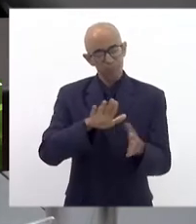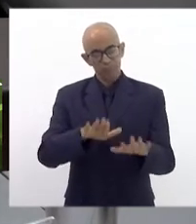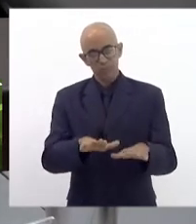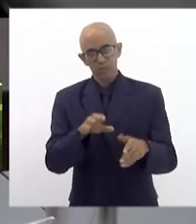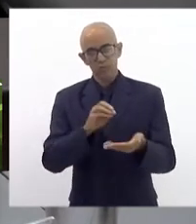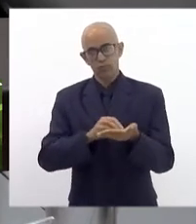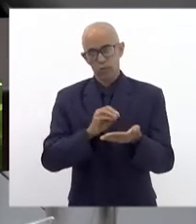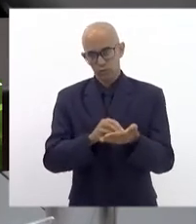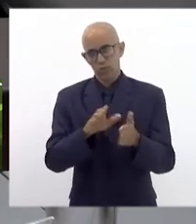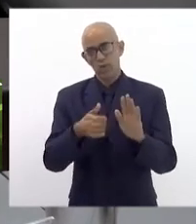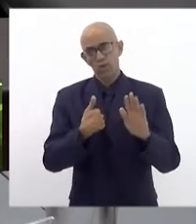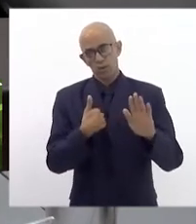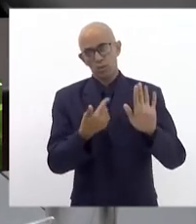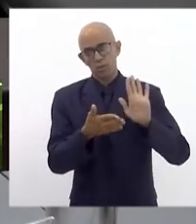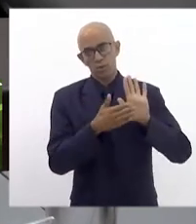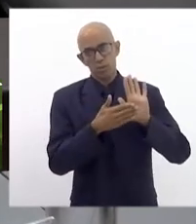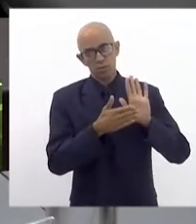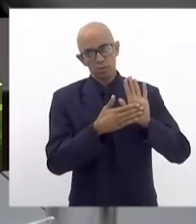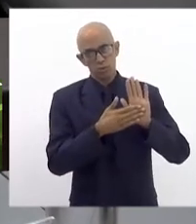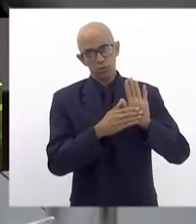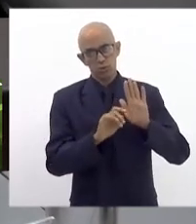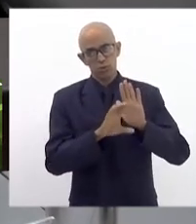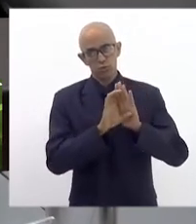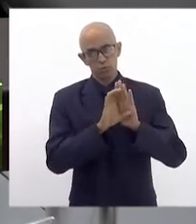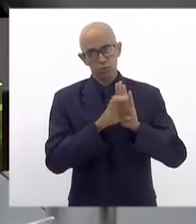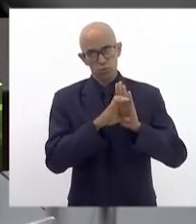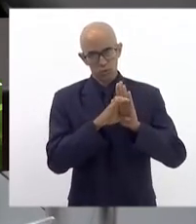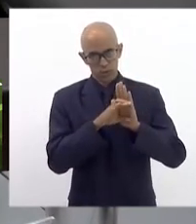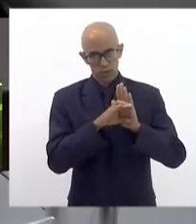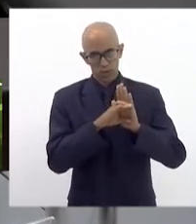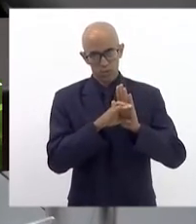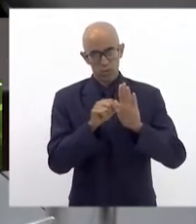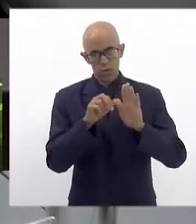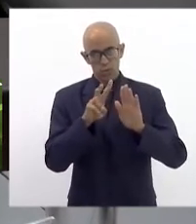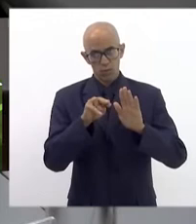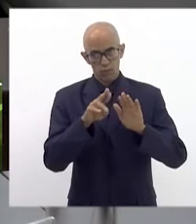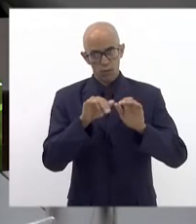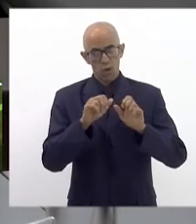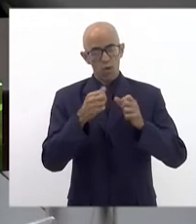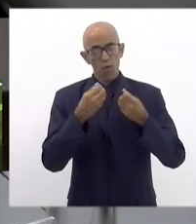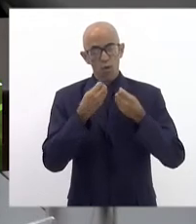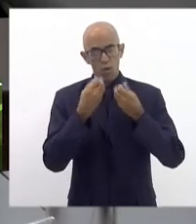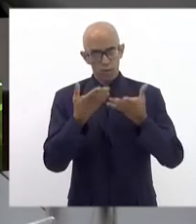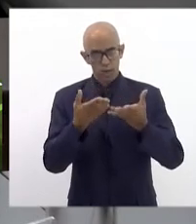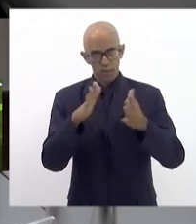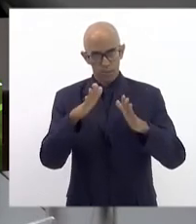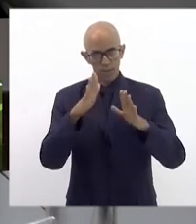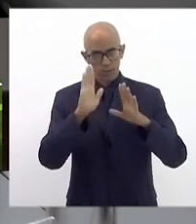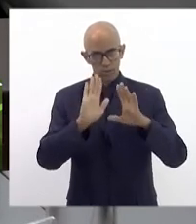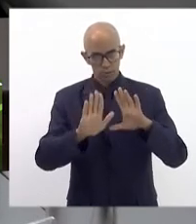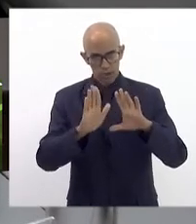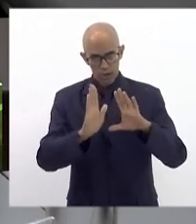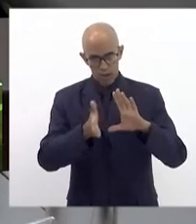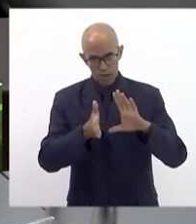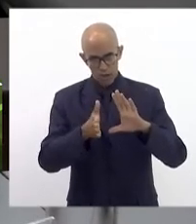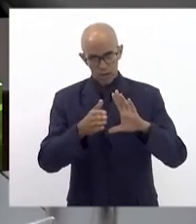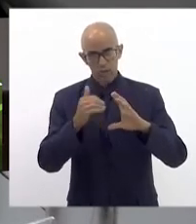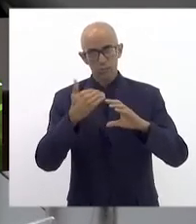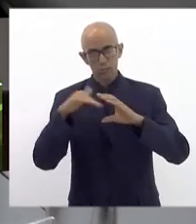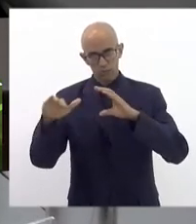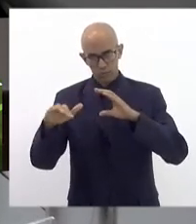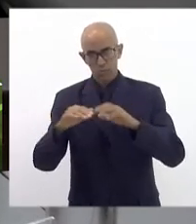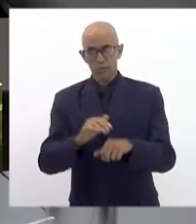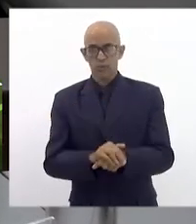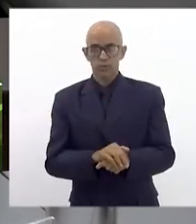uma definição para isso, que eu vou externalizar para todos, mas já mandei por e-mail e para a Geisa, que no